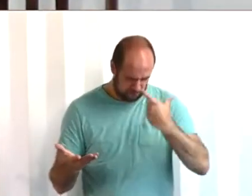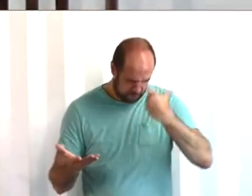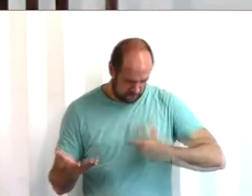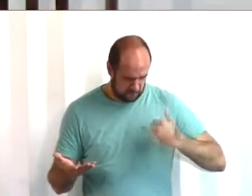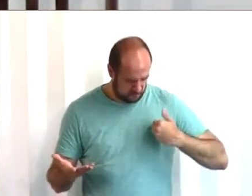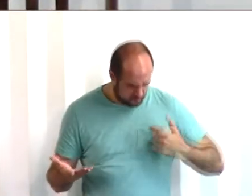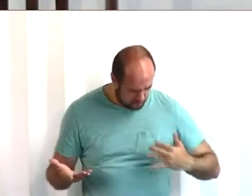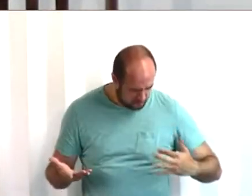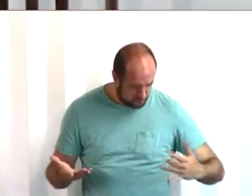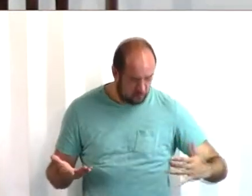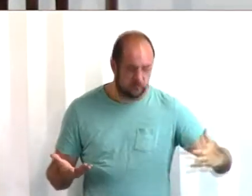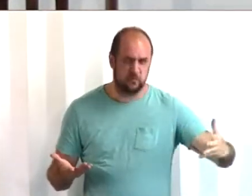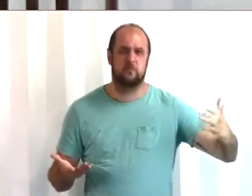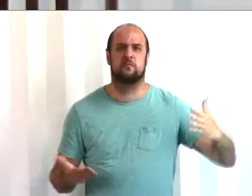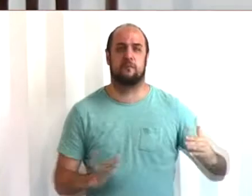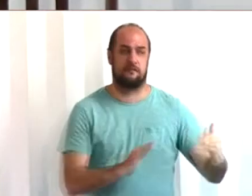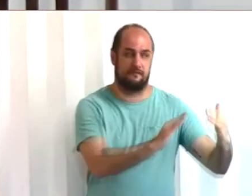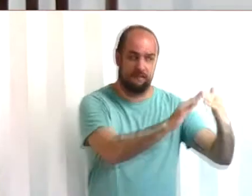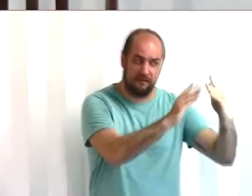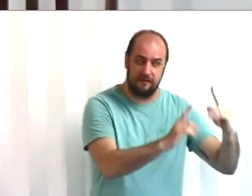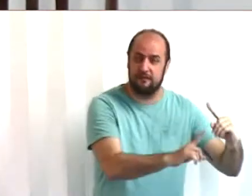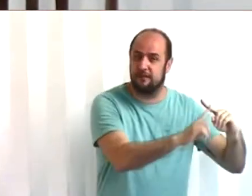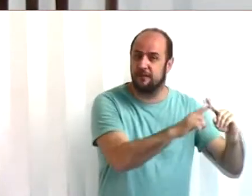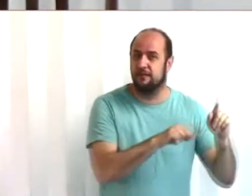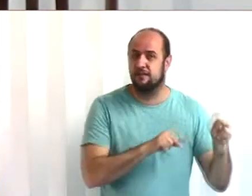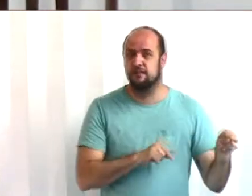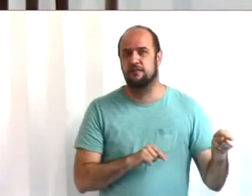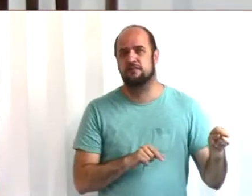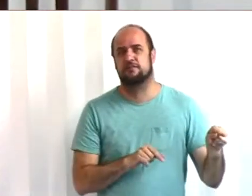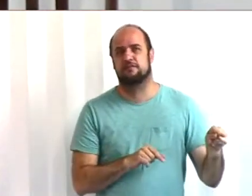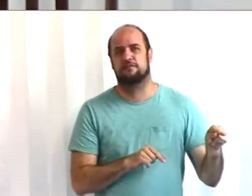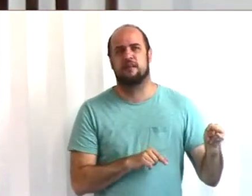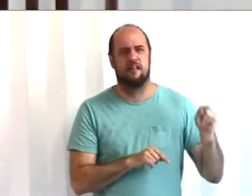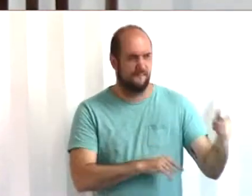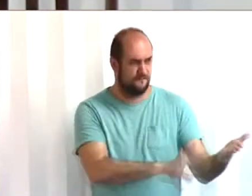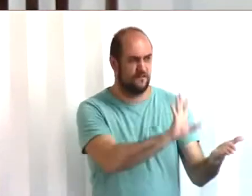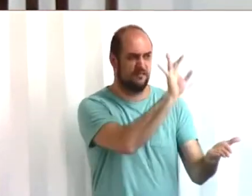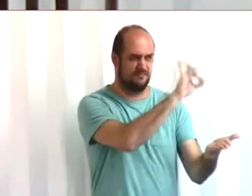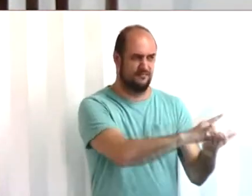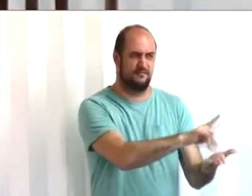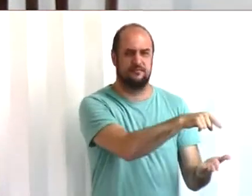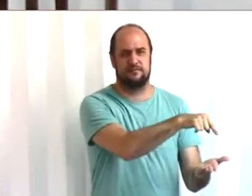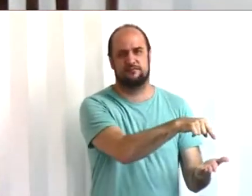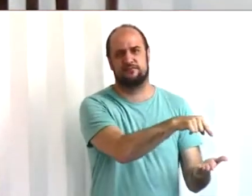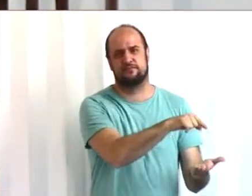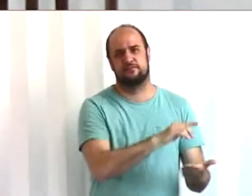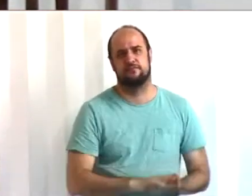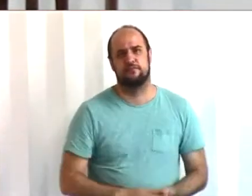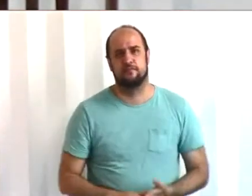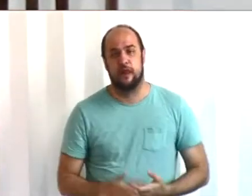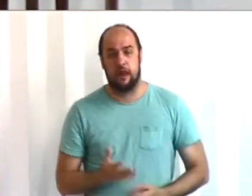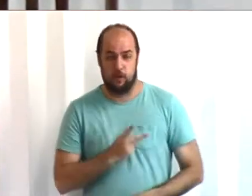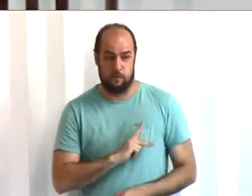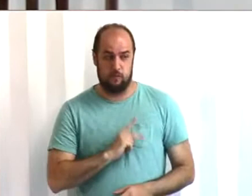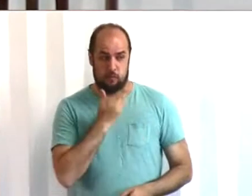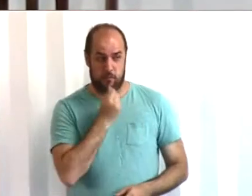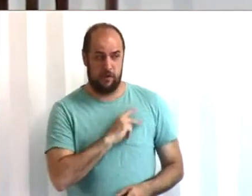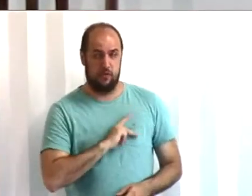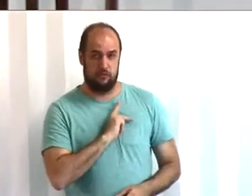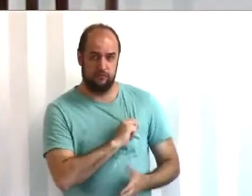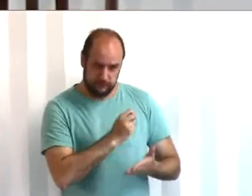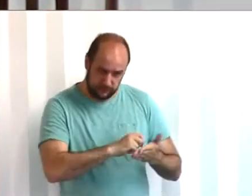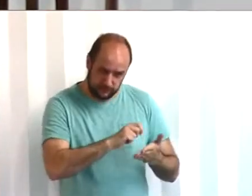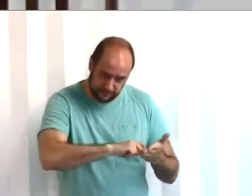o procedimento na casa do Senhor, que é coluna e baluarte da verdade. E então Paulo começa a discorrer,